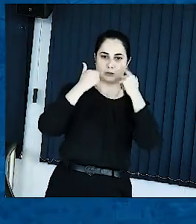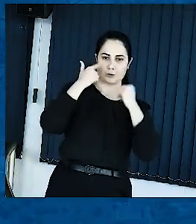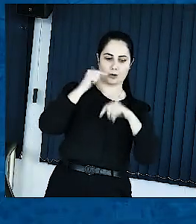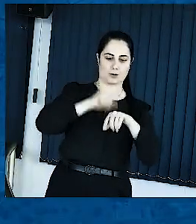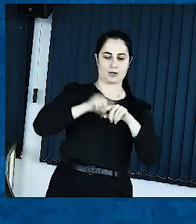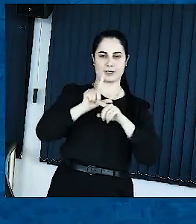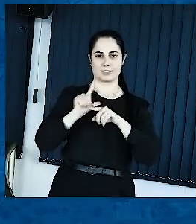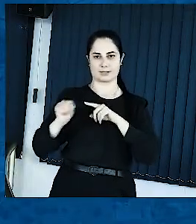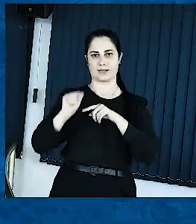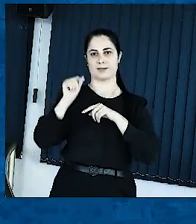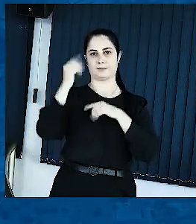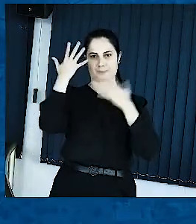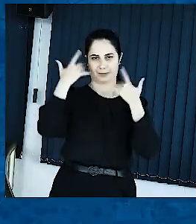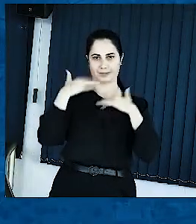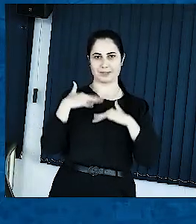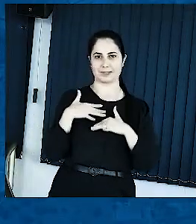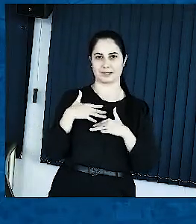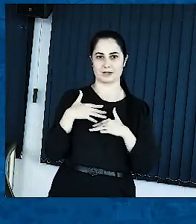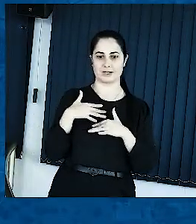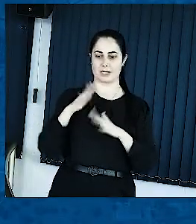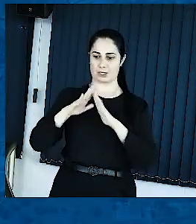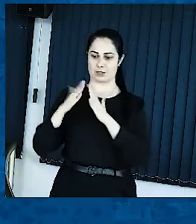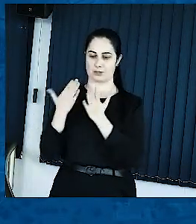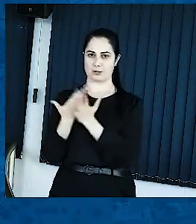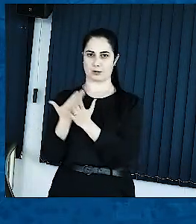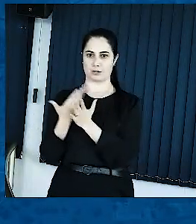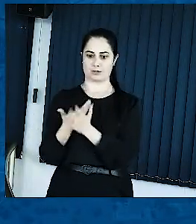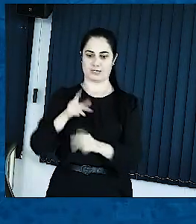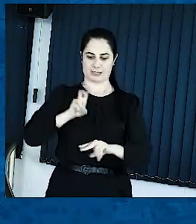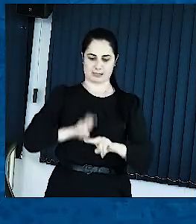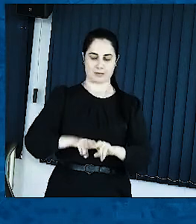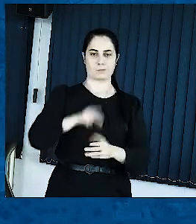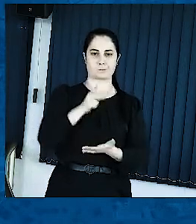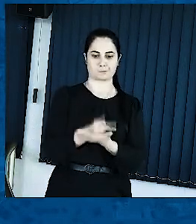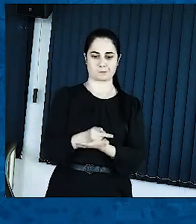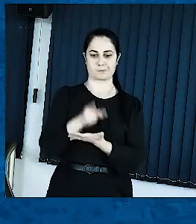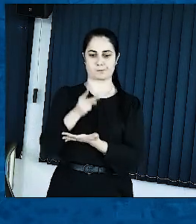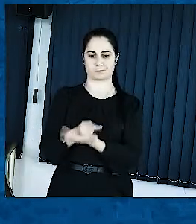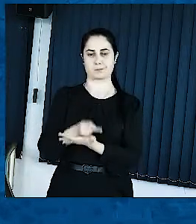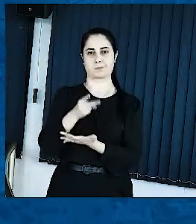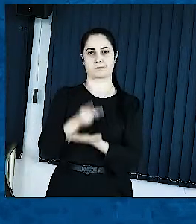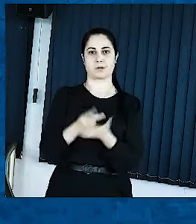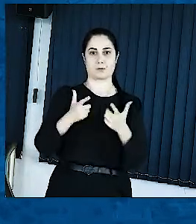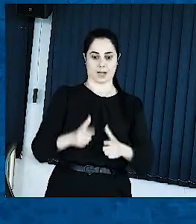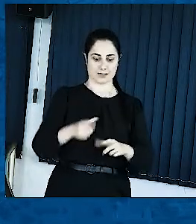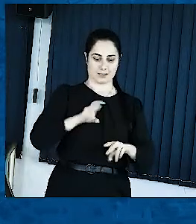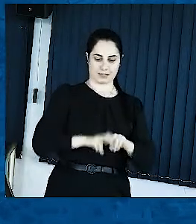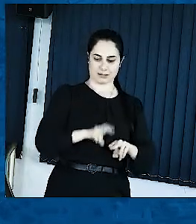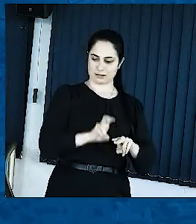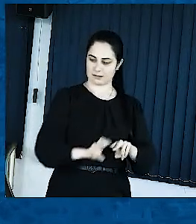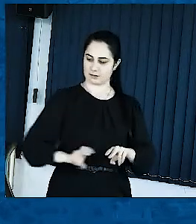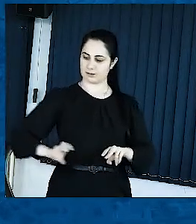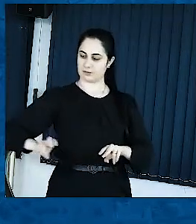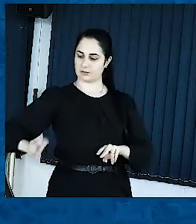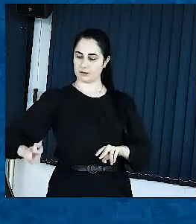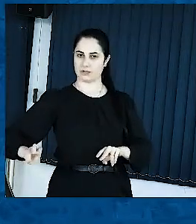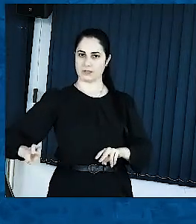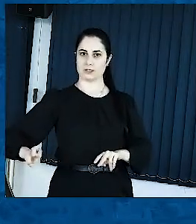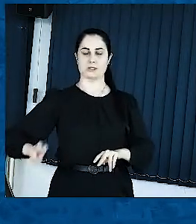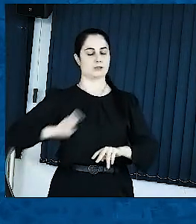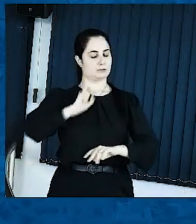choro para sair do banho. Aquela criança que está na escola, que ela precisa sentar sempre na mesma cadeirinha, e se você troca ela de lugar da